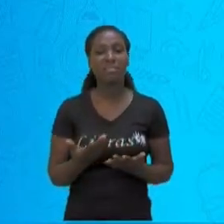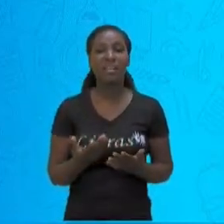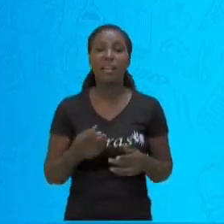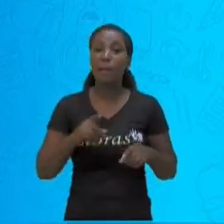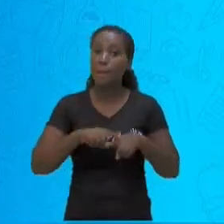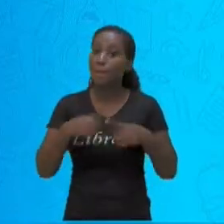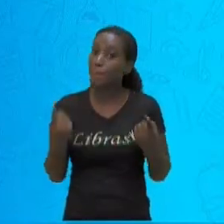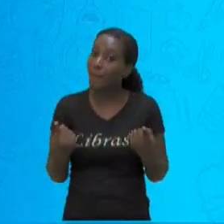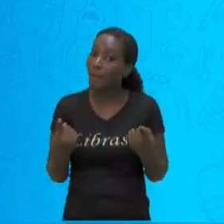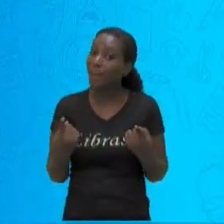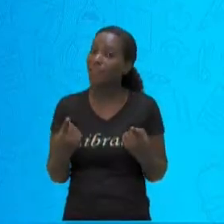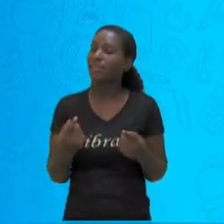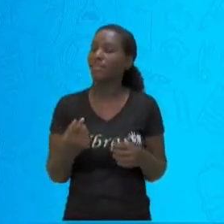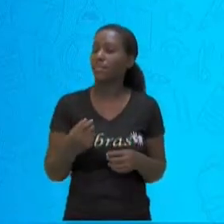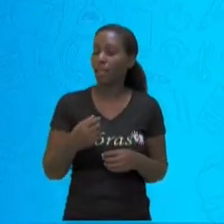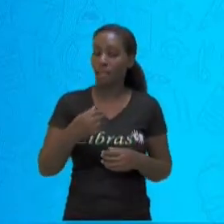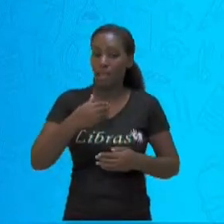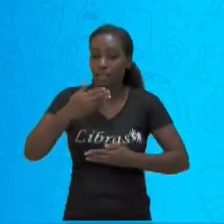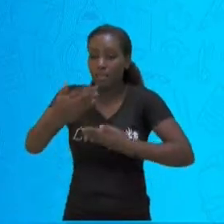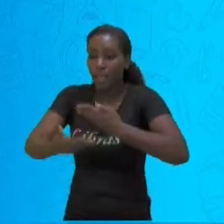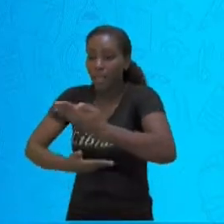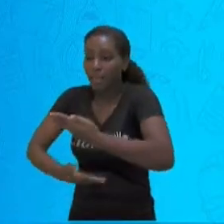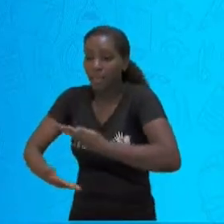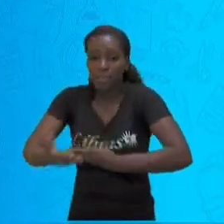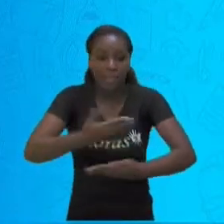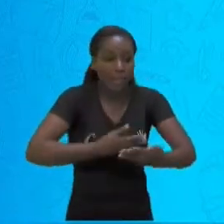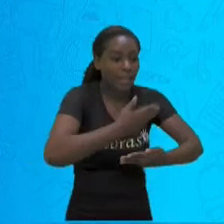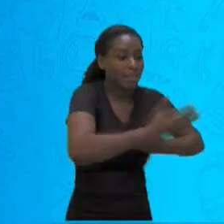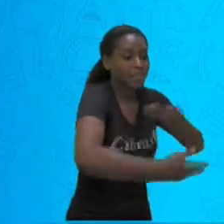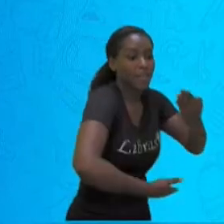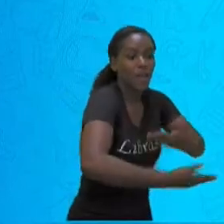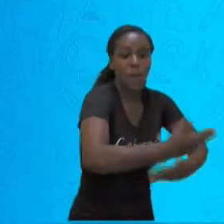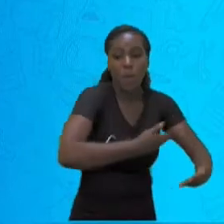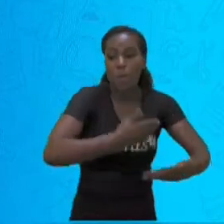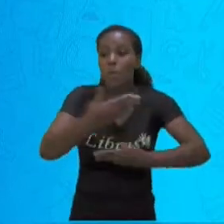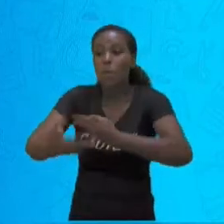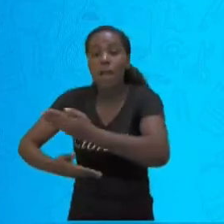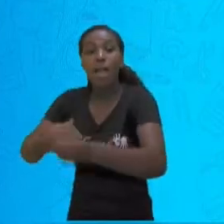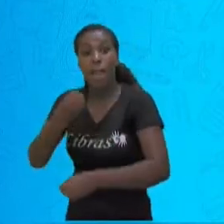que que não é saudável? Não é saudável a